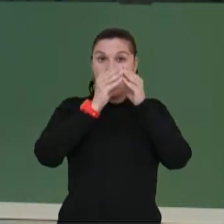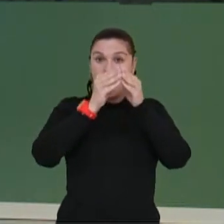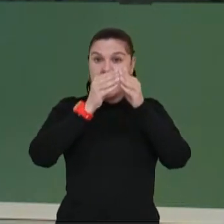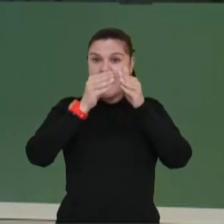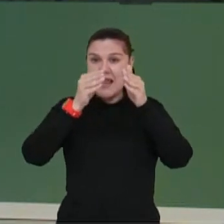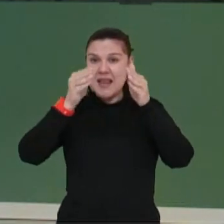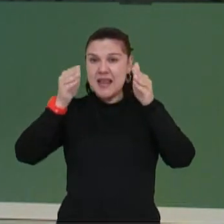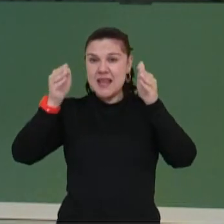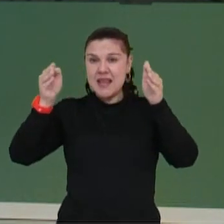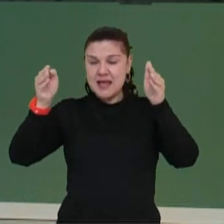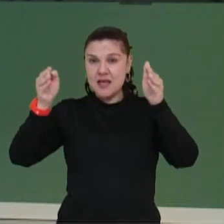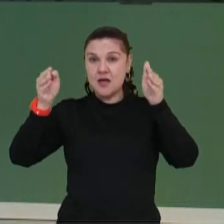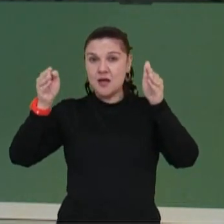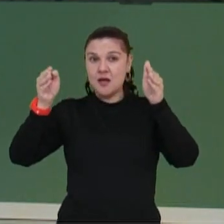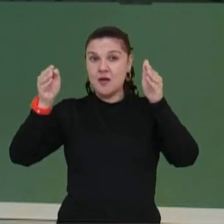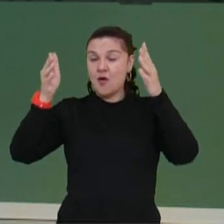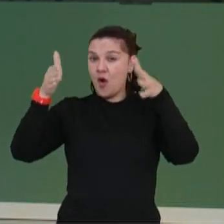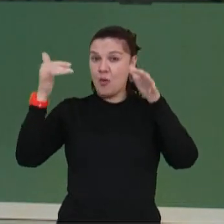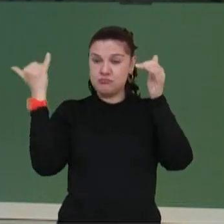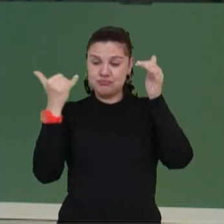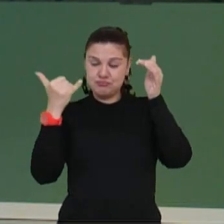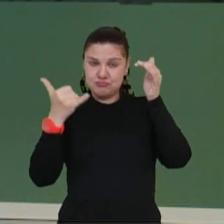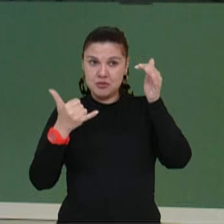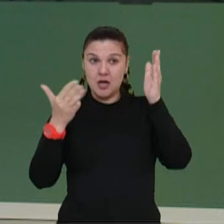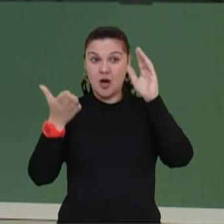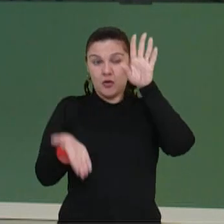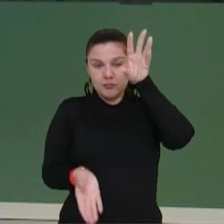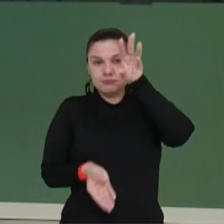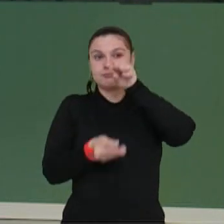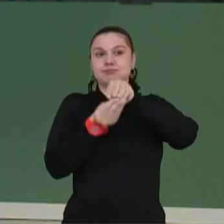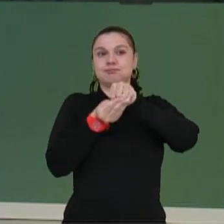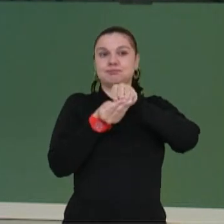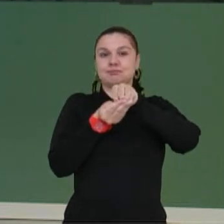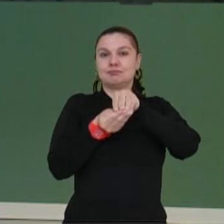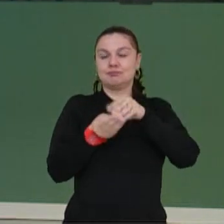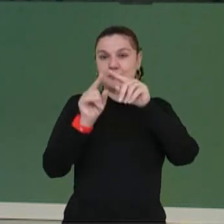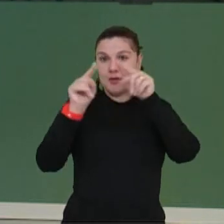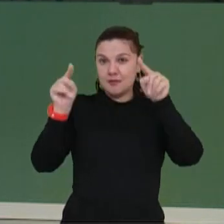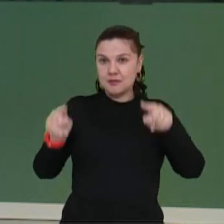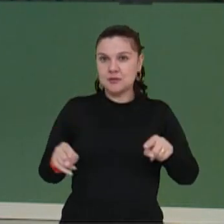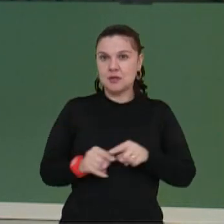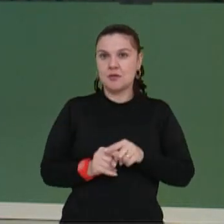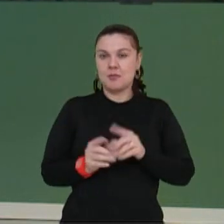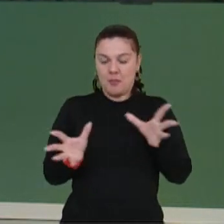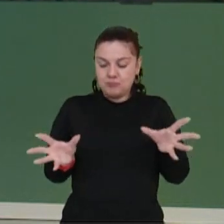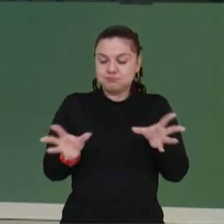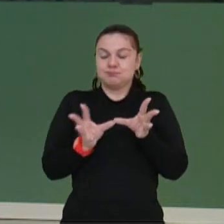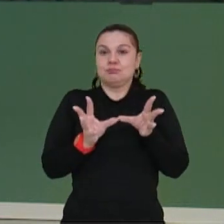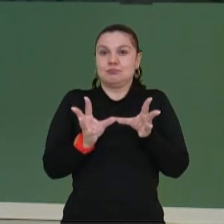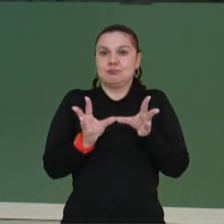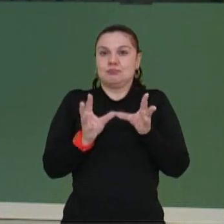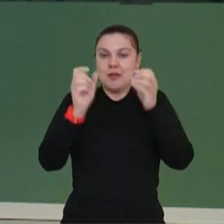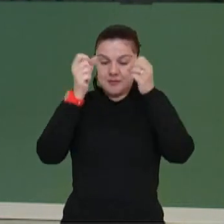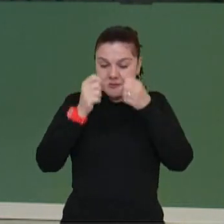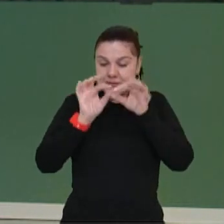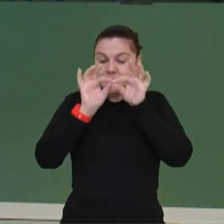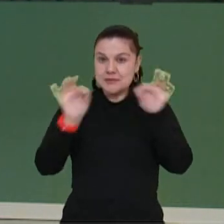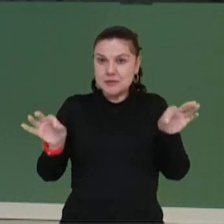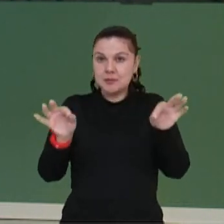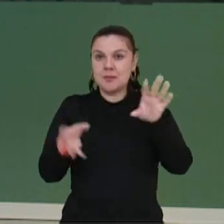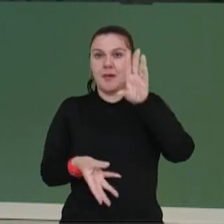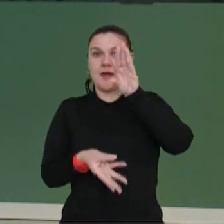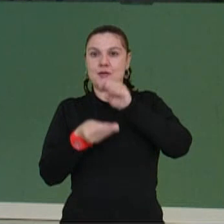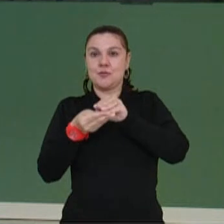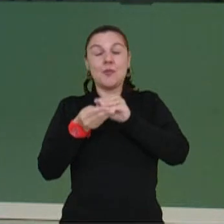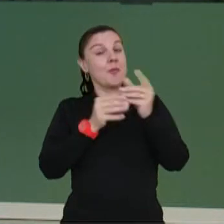aqui. Olha o tanto de informação que eu tenho. Agora olha para a minha tabela. Como fica mais enxuto o resultado, como fica mais simples, mais